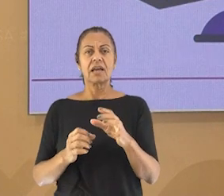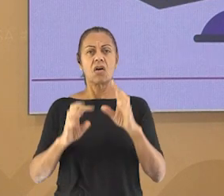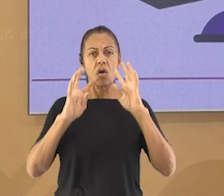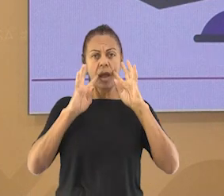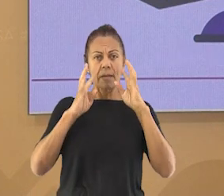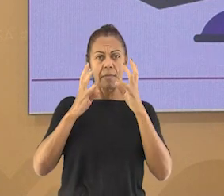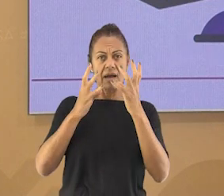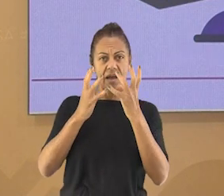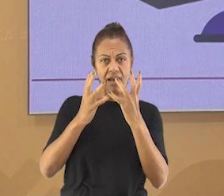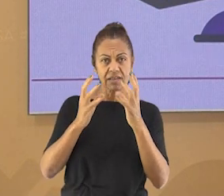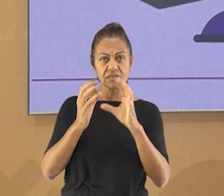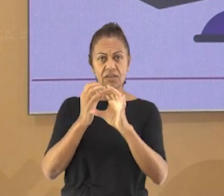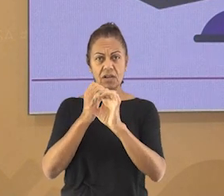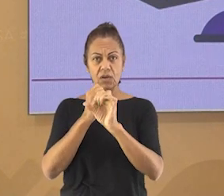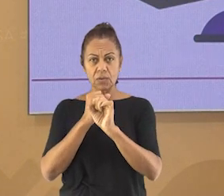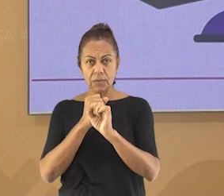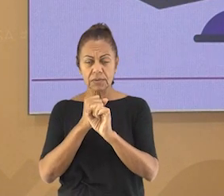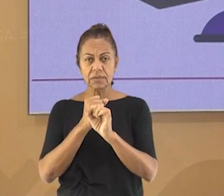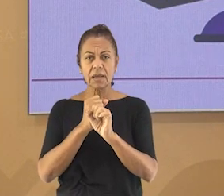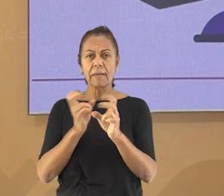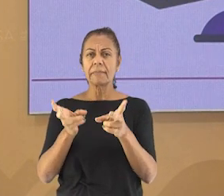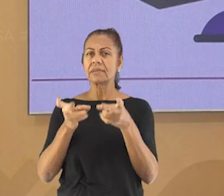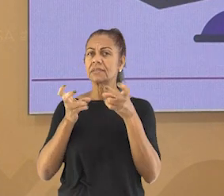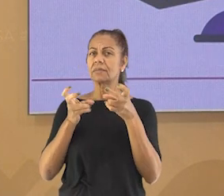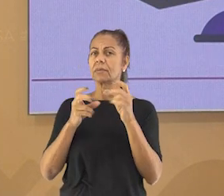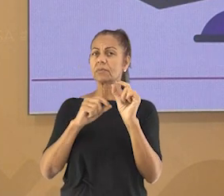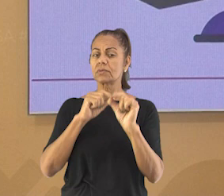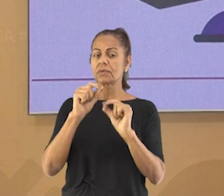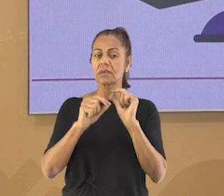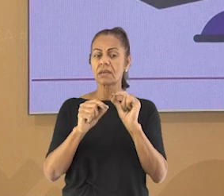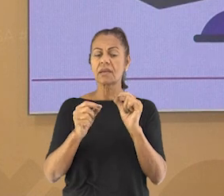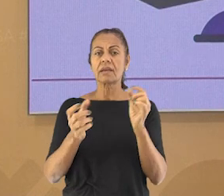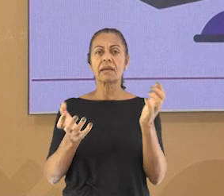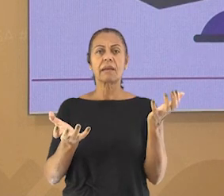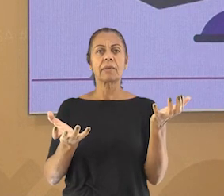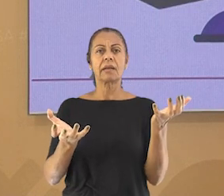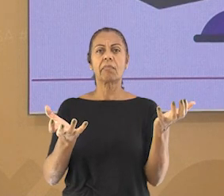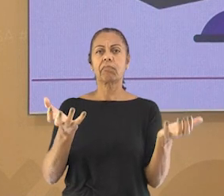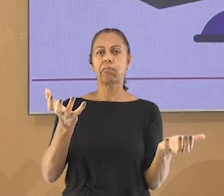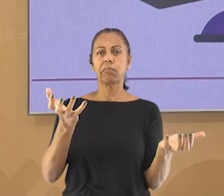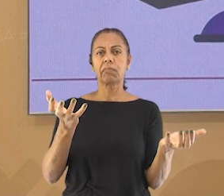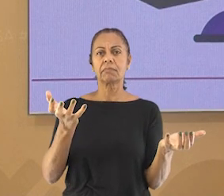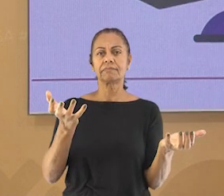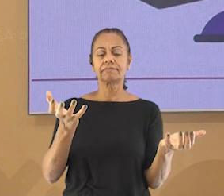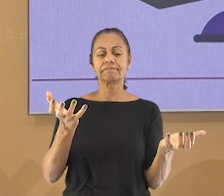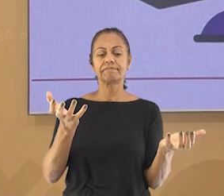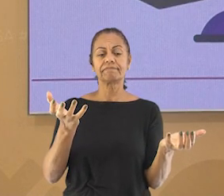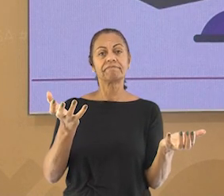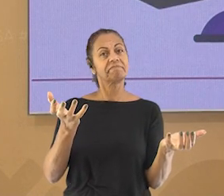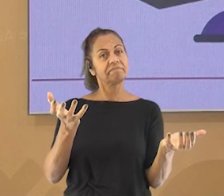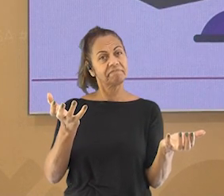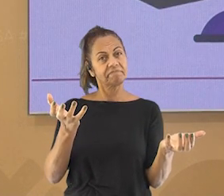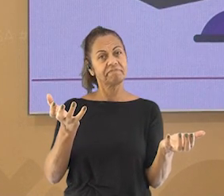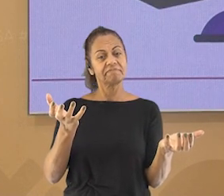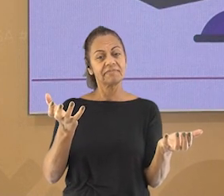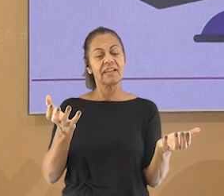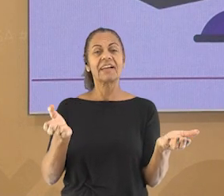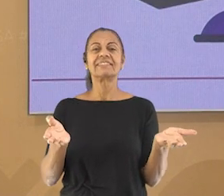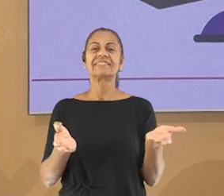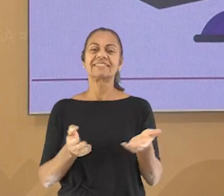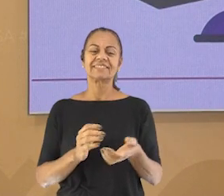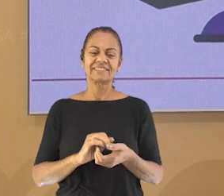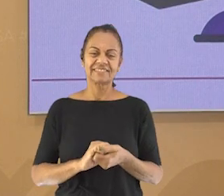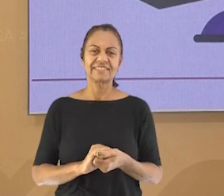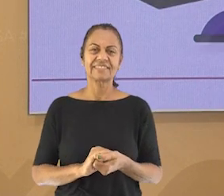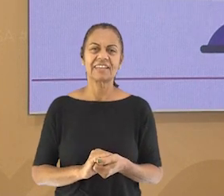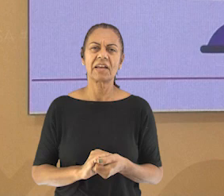massas das frutas, percebemos então que a balança não está em equilíbrio. Agora vamos lá?